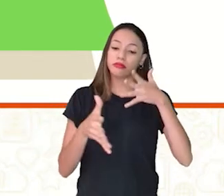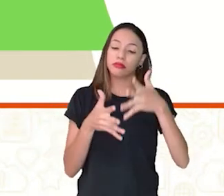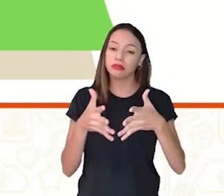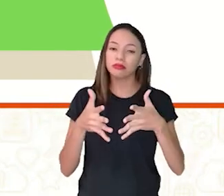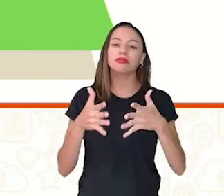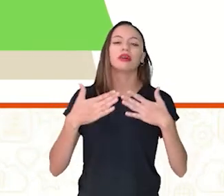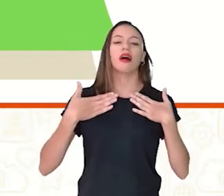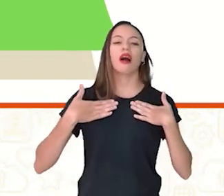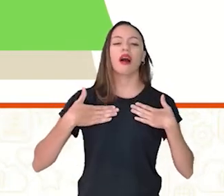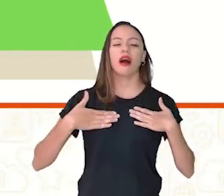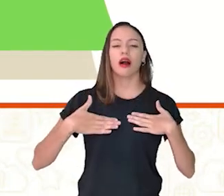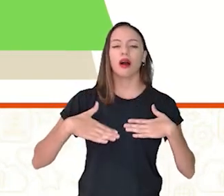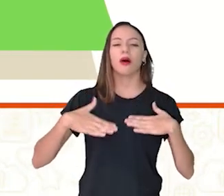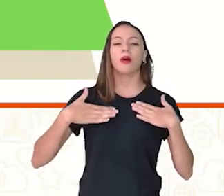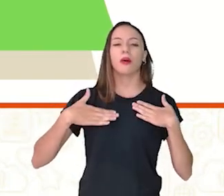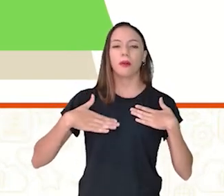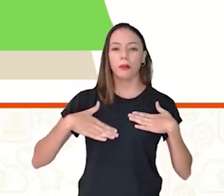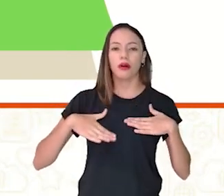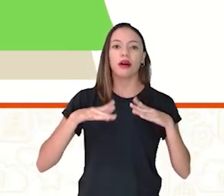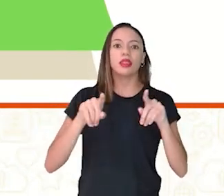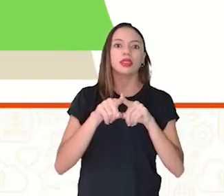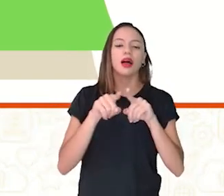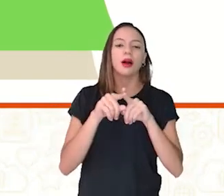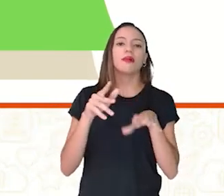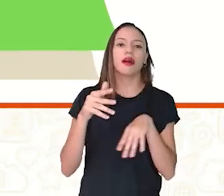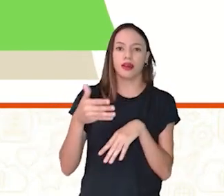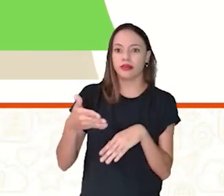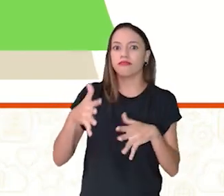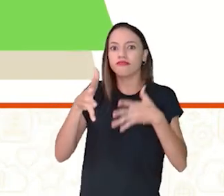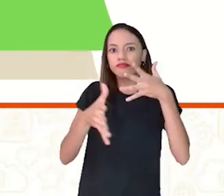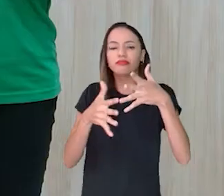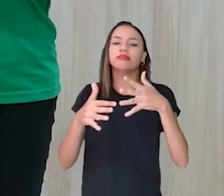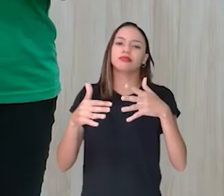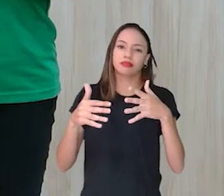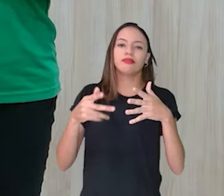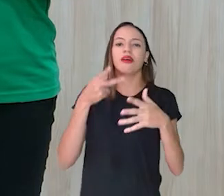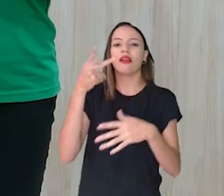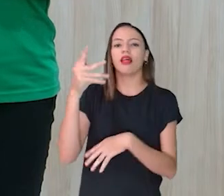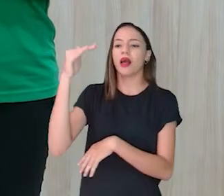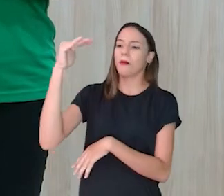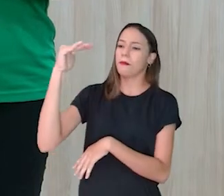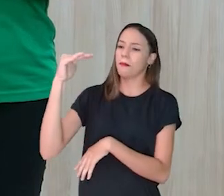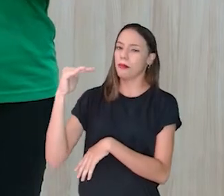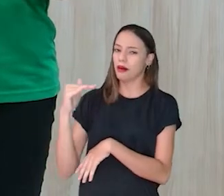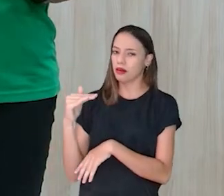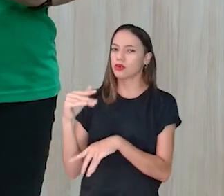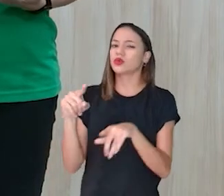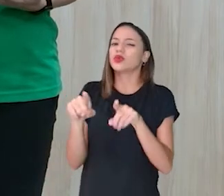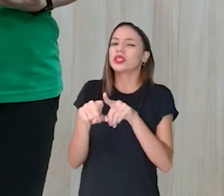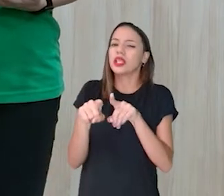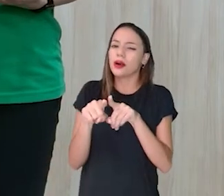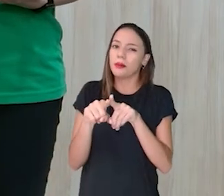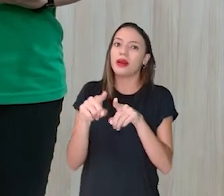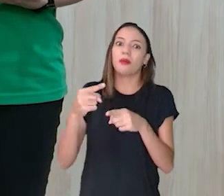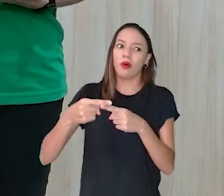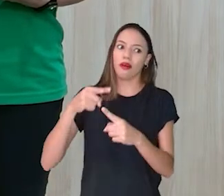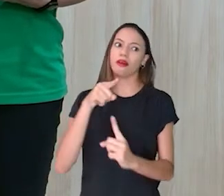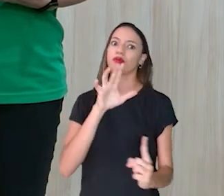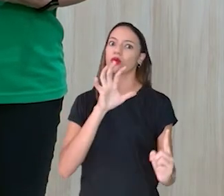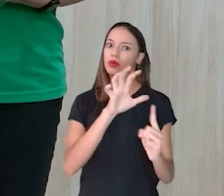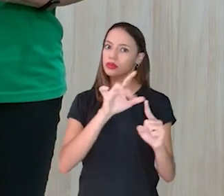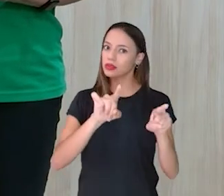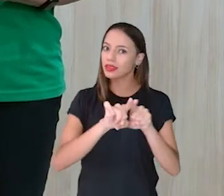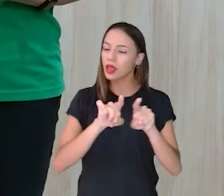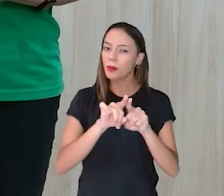pausadamente, falar num tom mais baixo, até porque também o alto volume, o jeito de falar interfere também, não